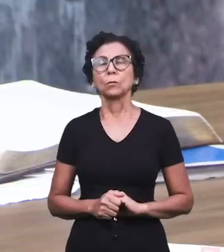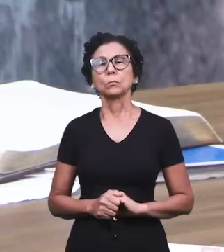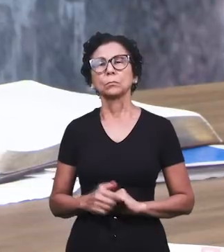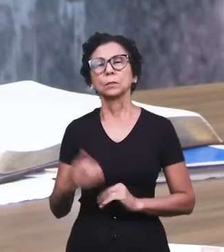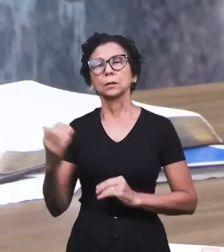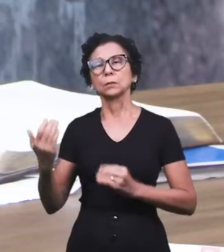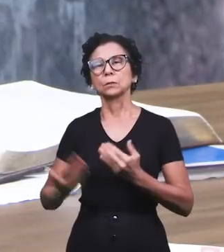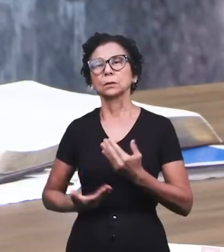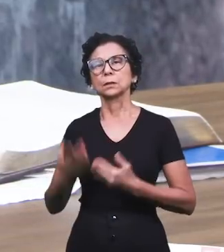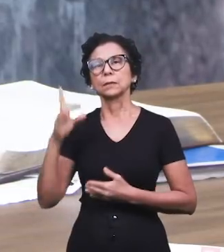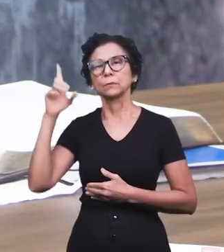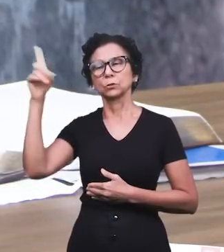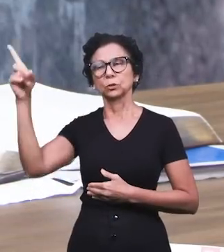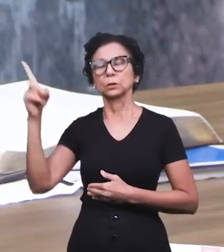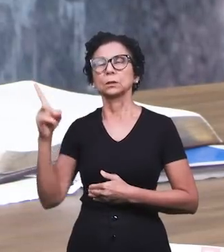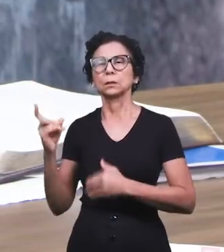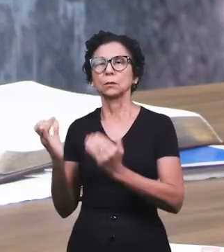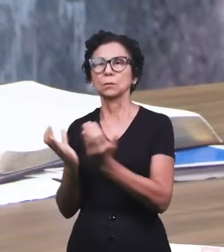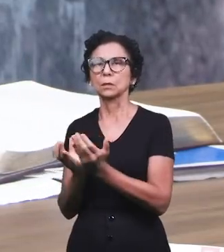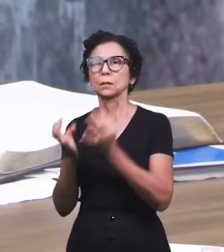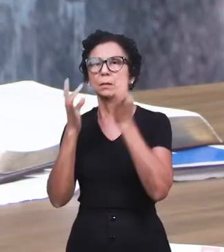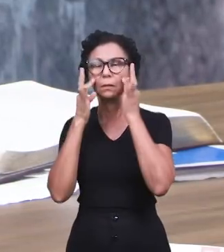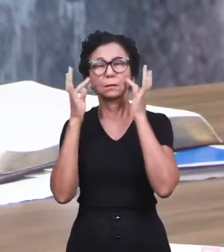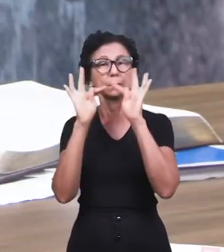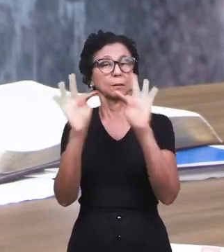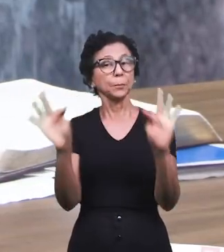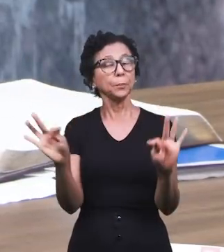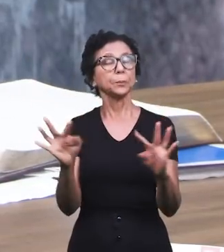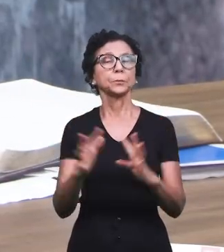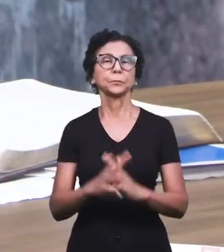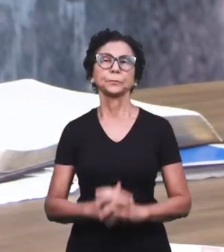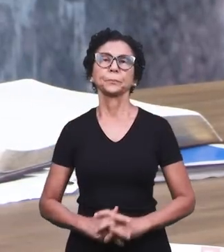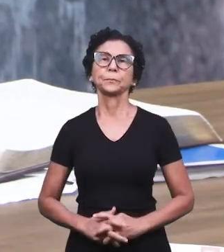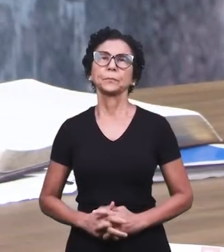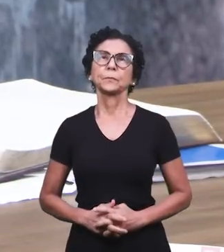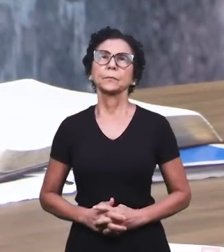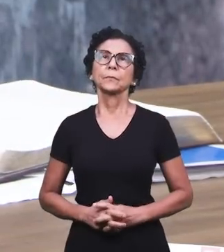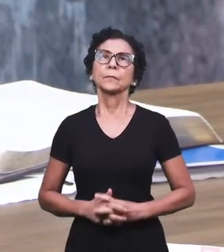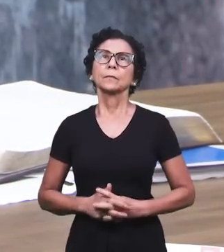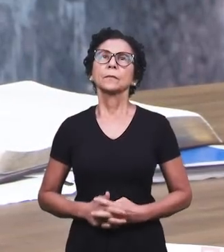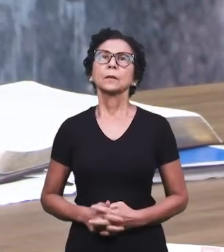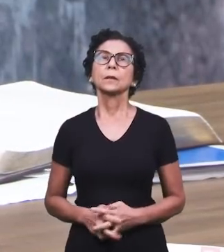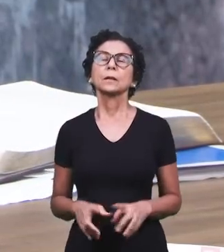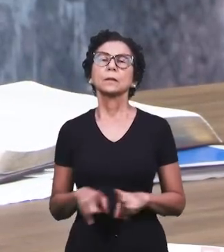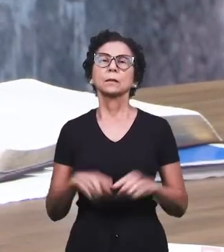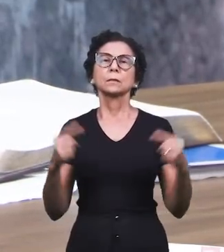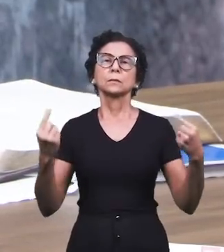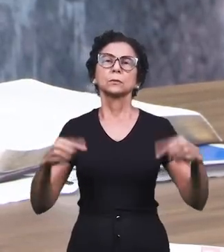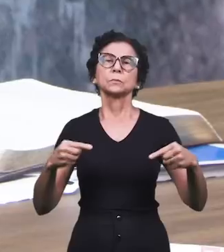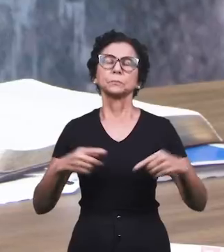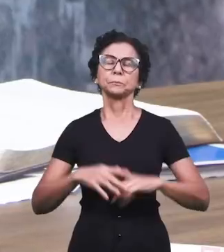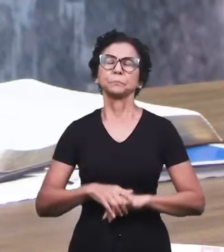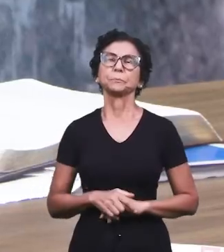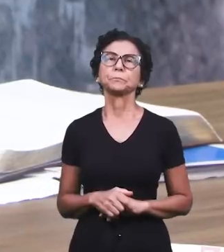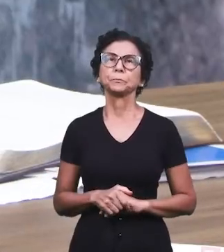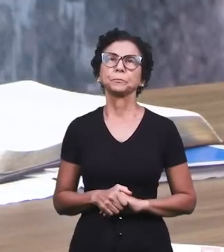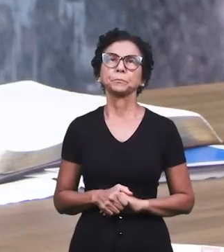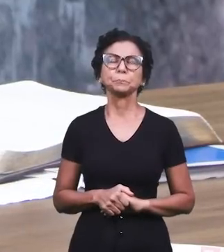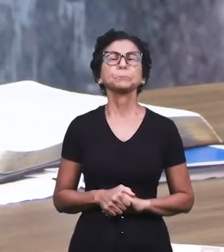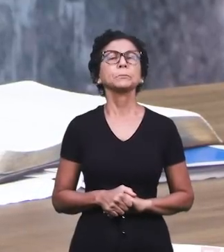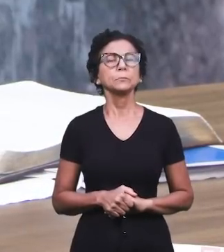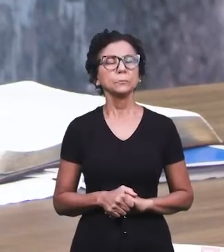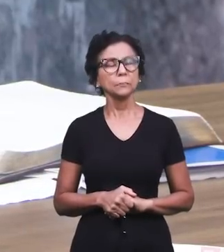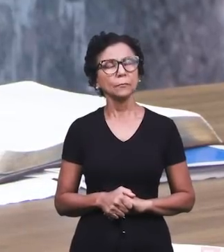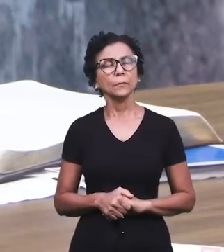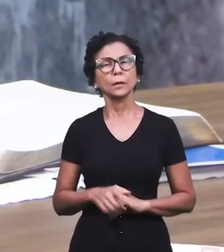testemunho como servo de Deus também. Outro valor divergente, a questão do militarismo. Havia